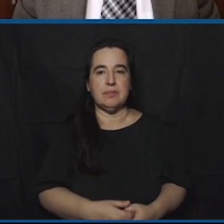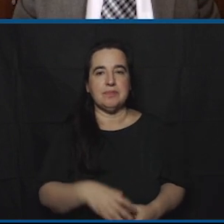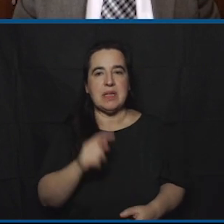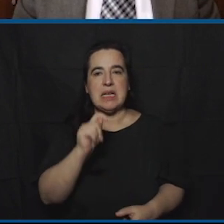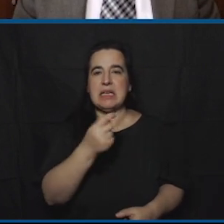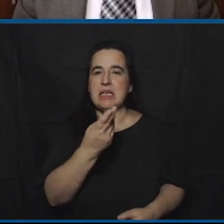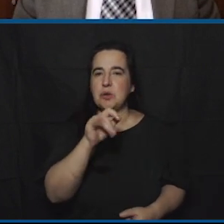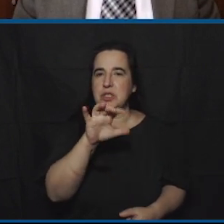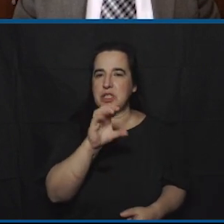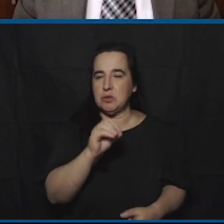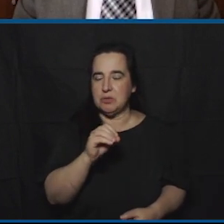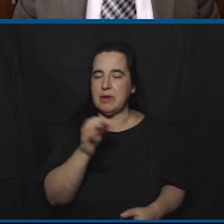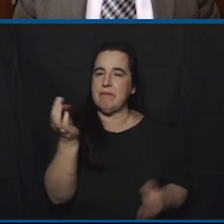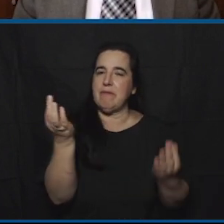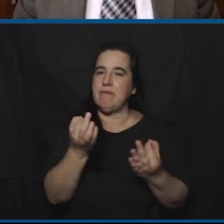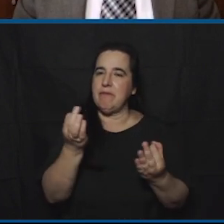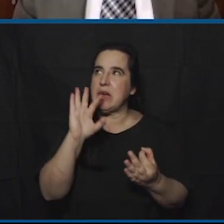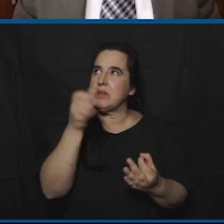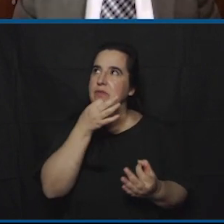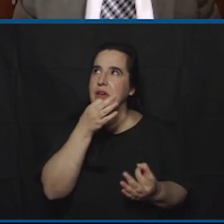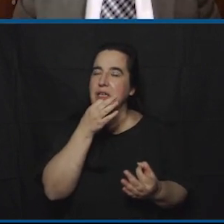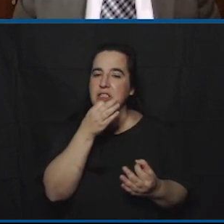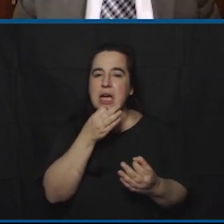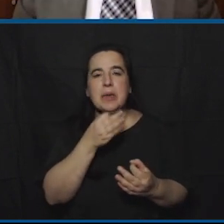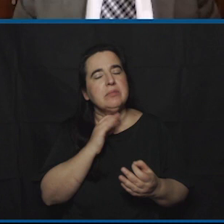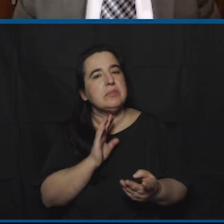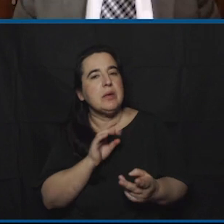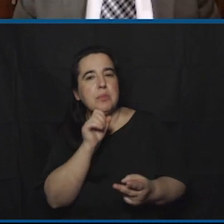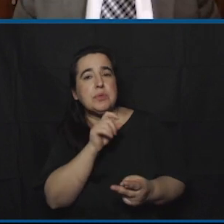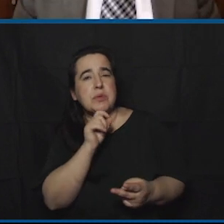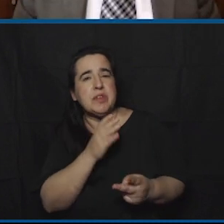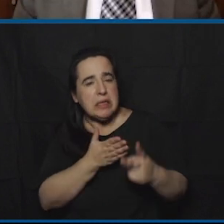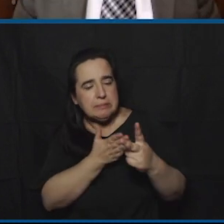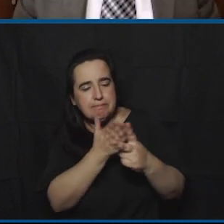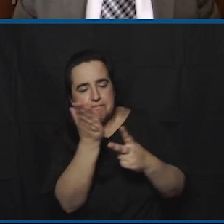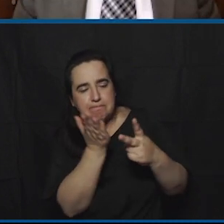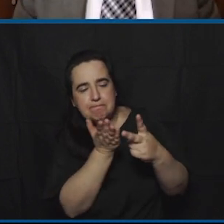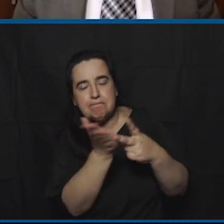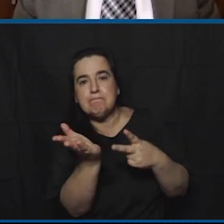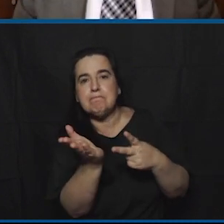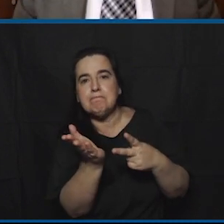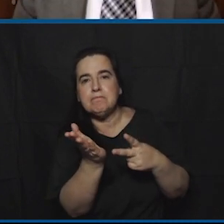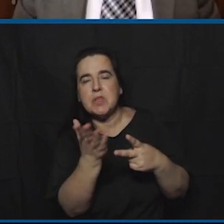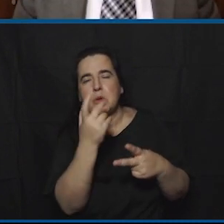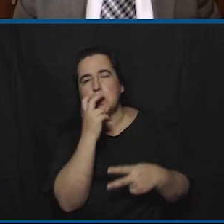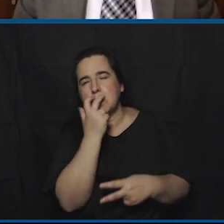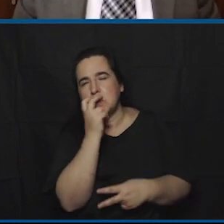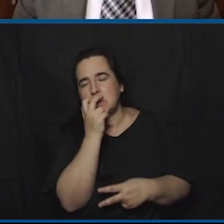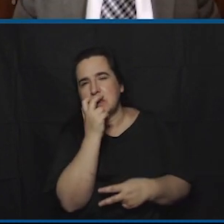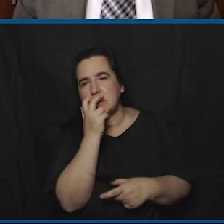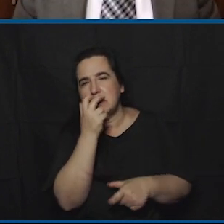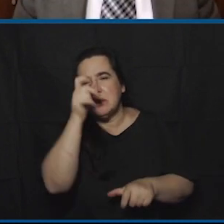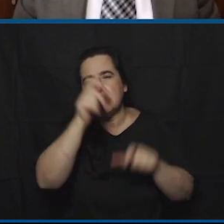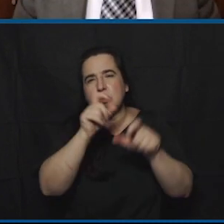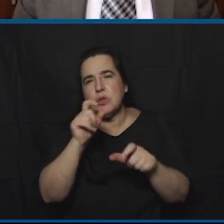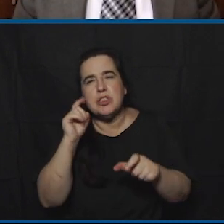Eurico, de facto, quando tu falas aí na questão da dupla interpretação, ou não, da possível interpretação, Eu tenho sempre alguma curiosidade de perceber o que é que os outros pensam.